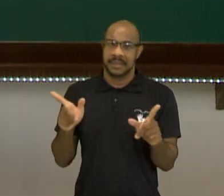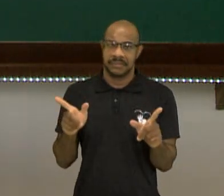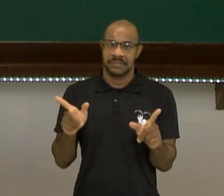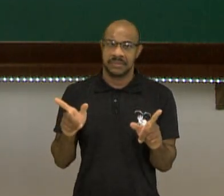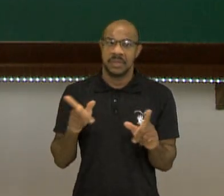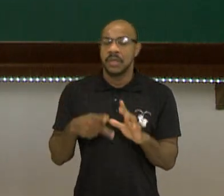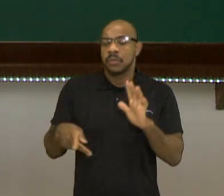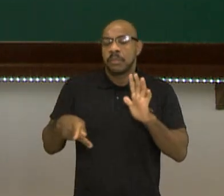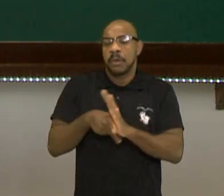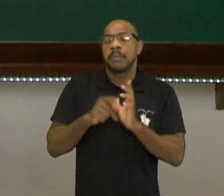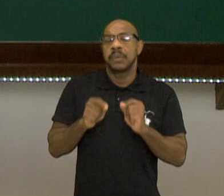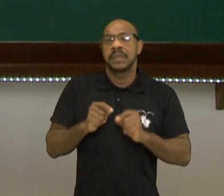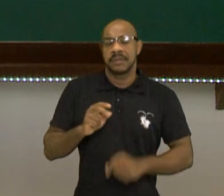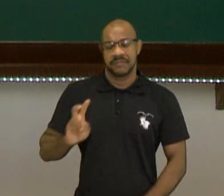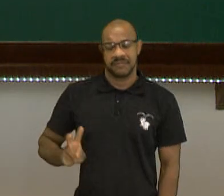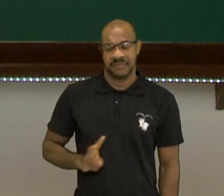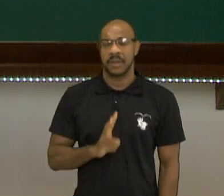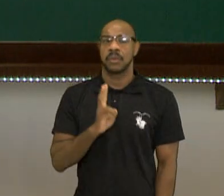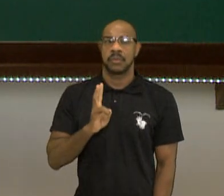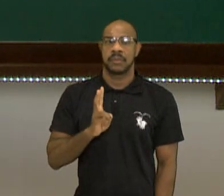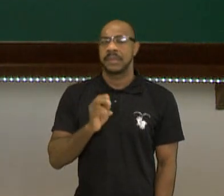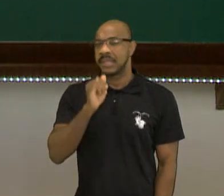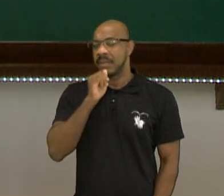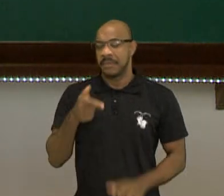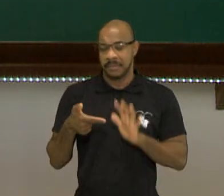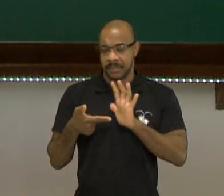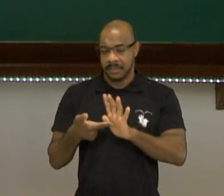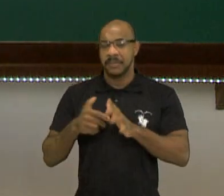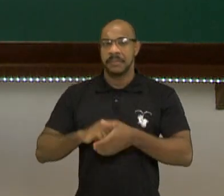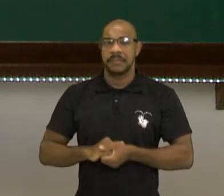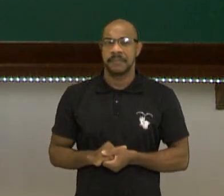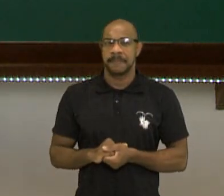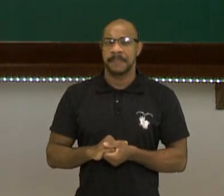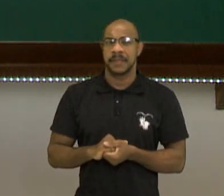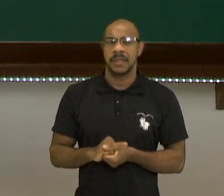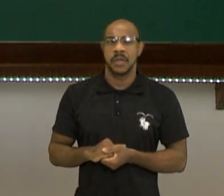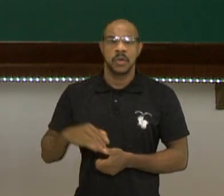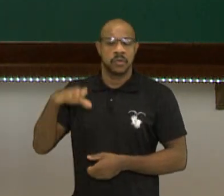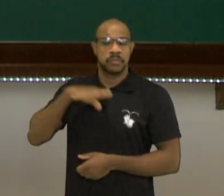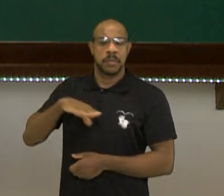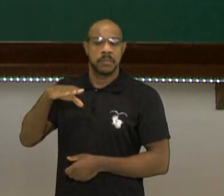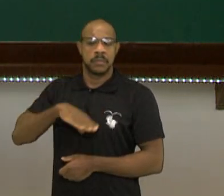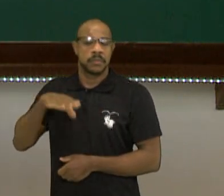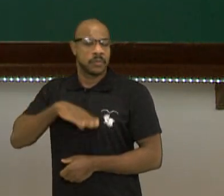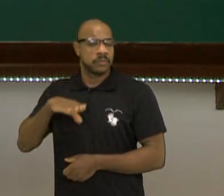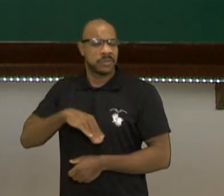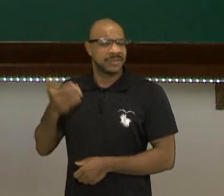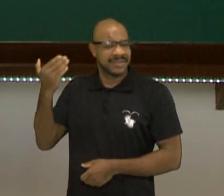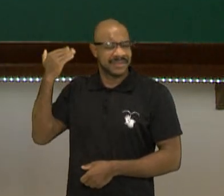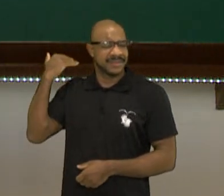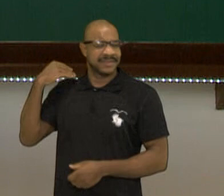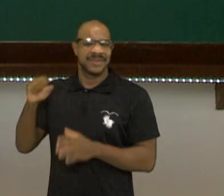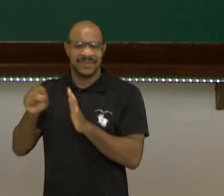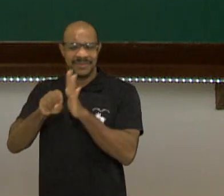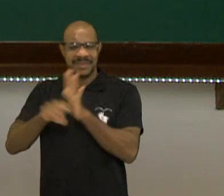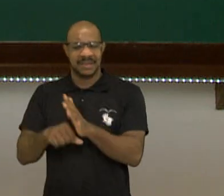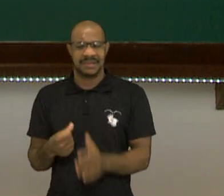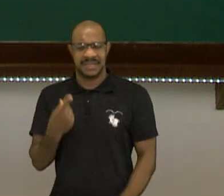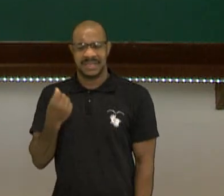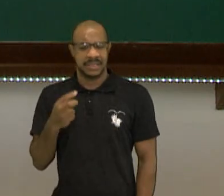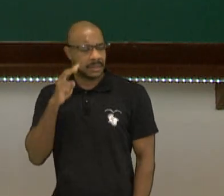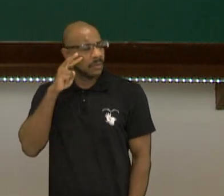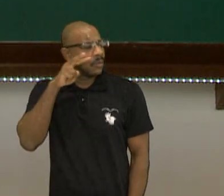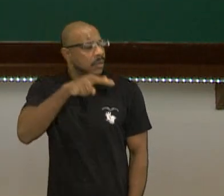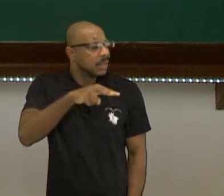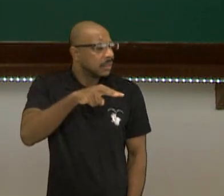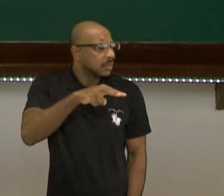seus próprios valores. Exemplo, a visão dos portugueses sobre os indígenas do século XVI. Quer dizer,